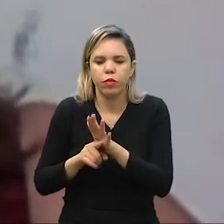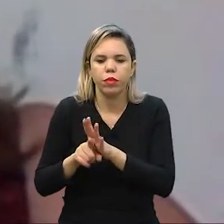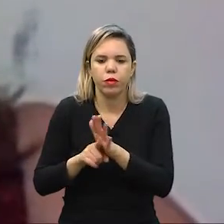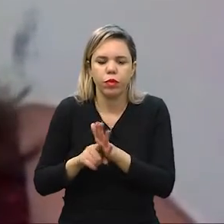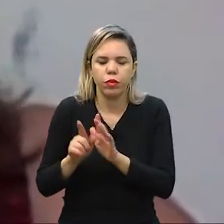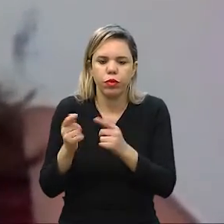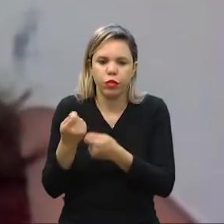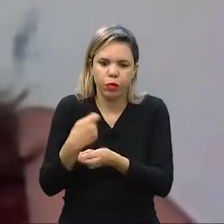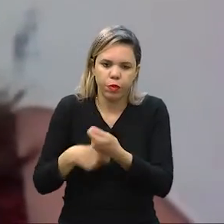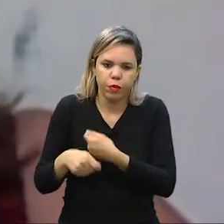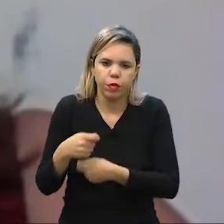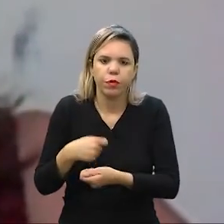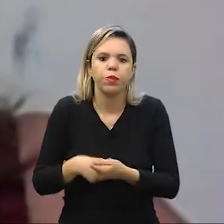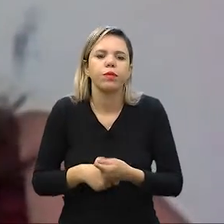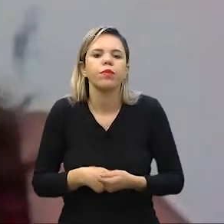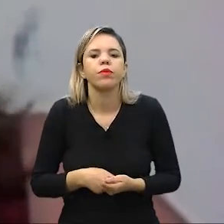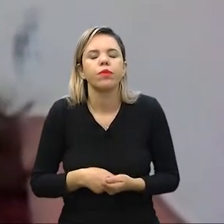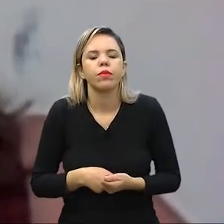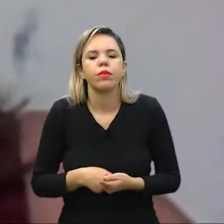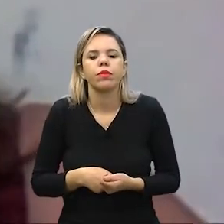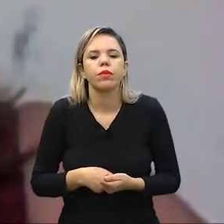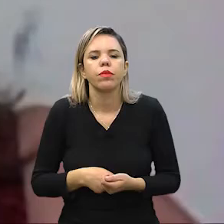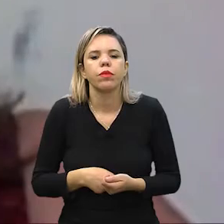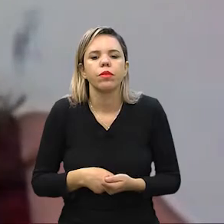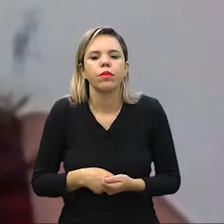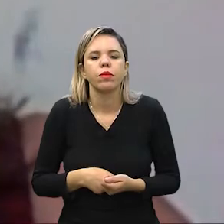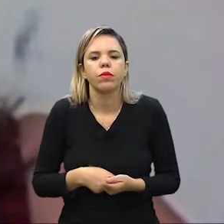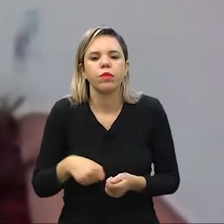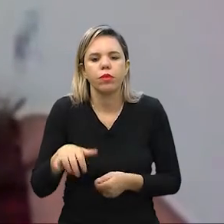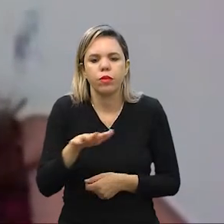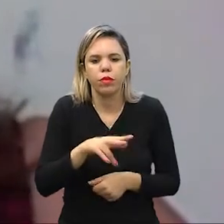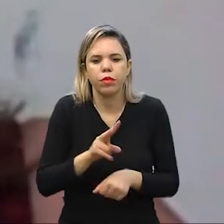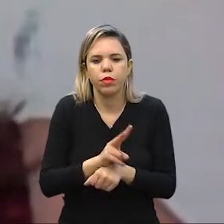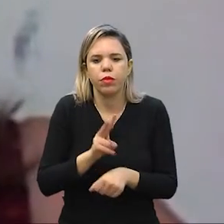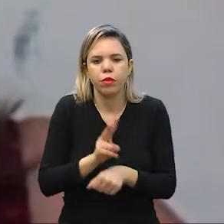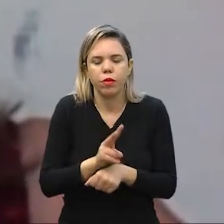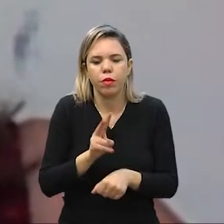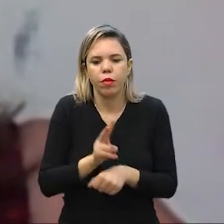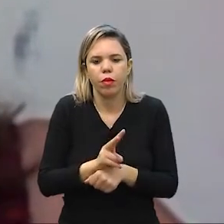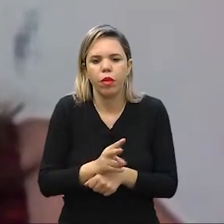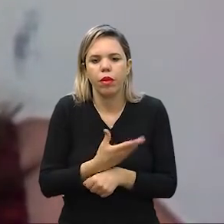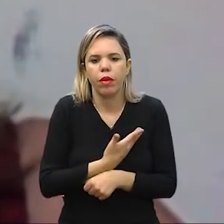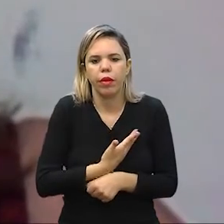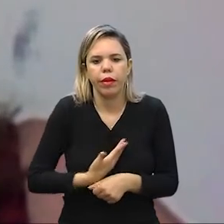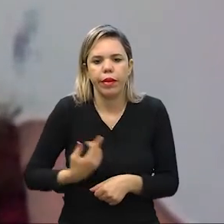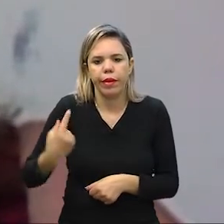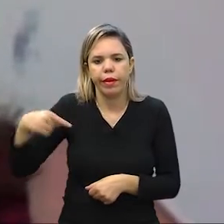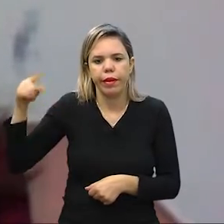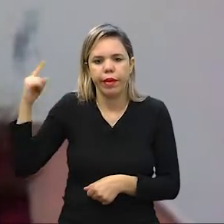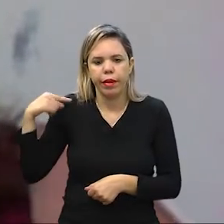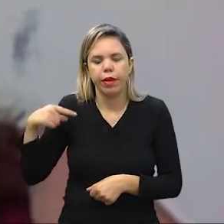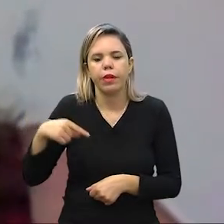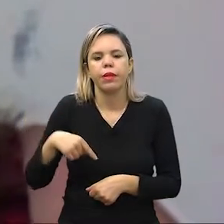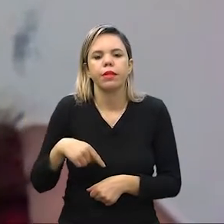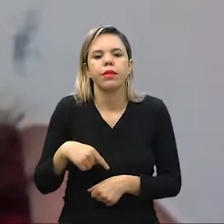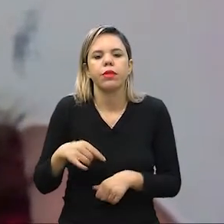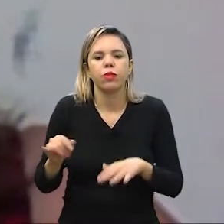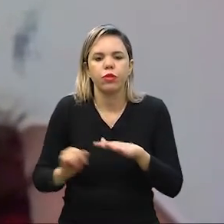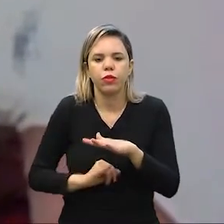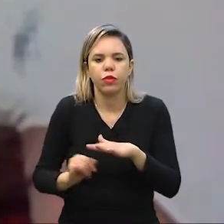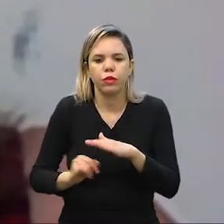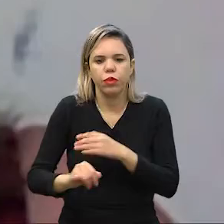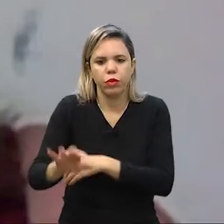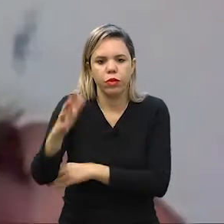a gestão ou o manejo das áreas protegidas do Estado, que antes eram manejadas pelo